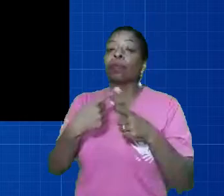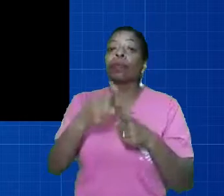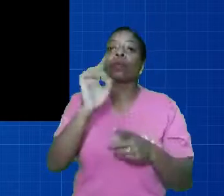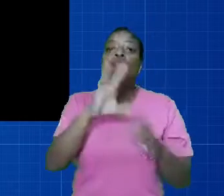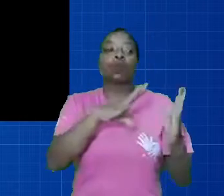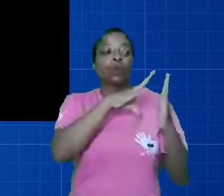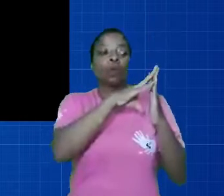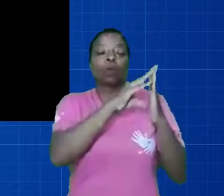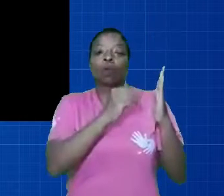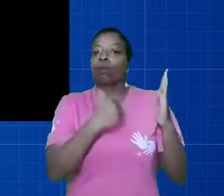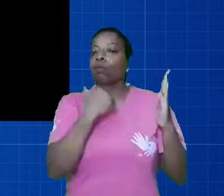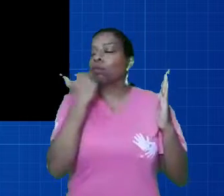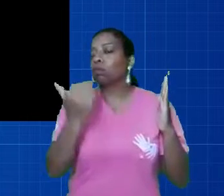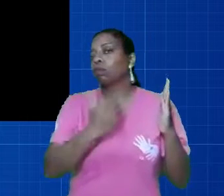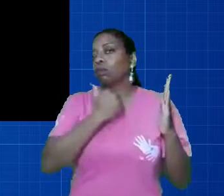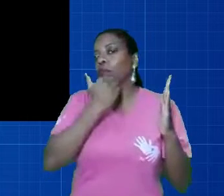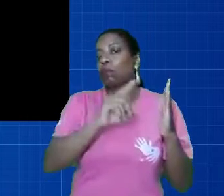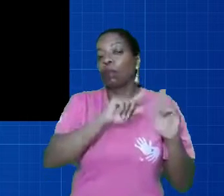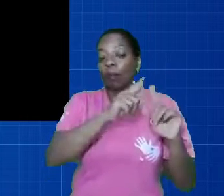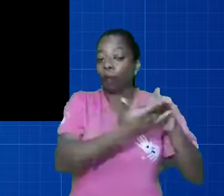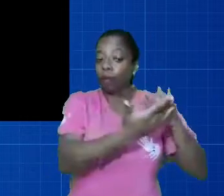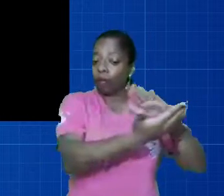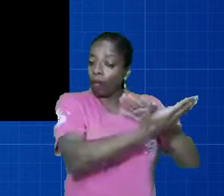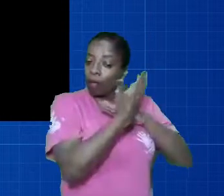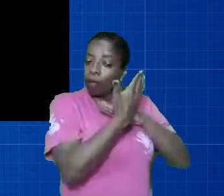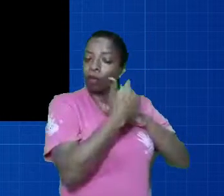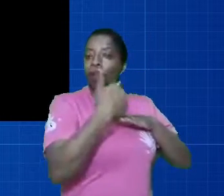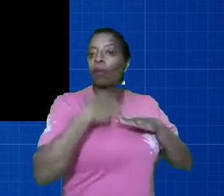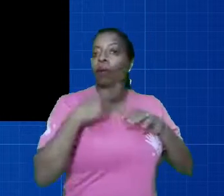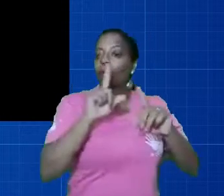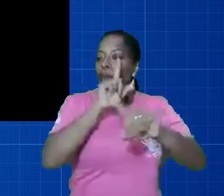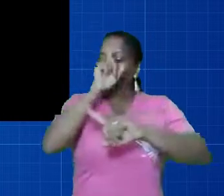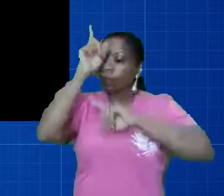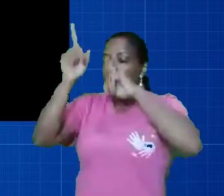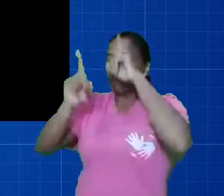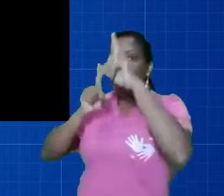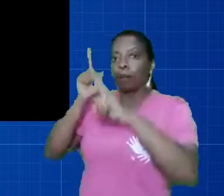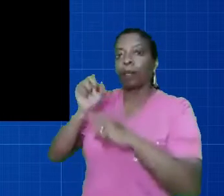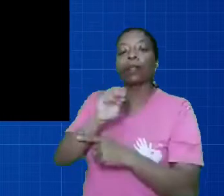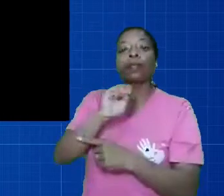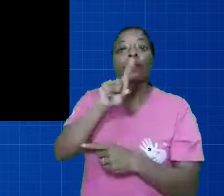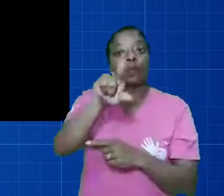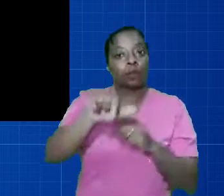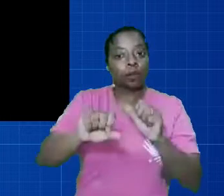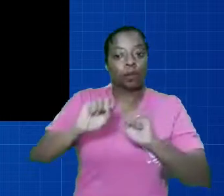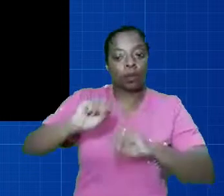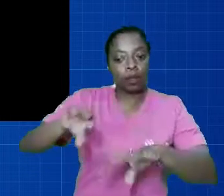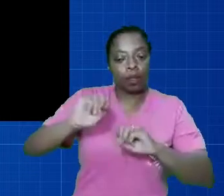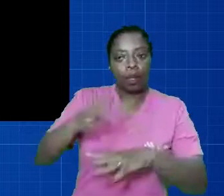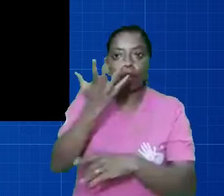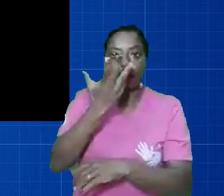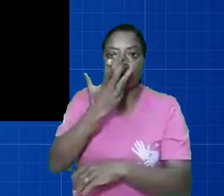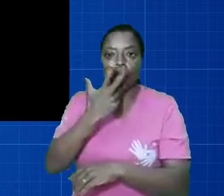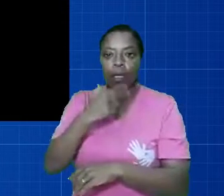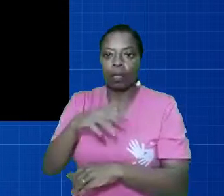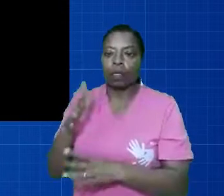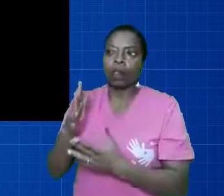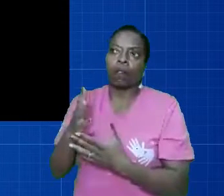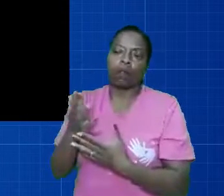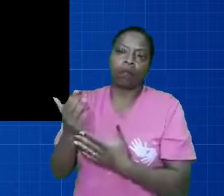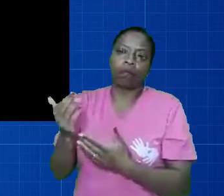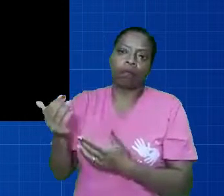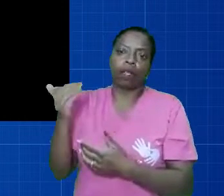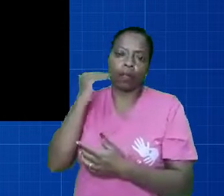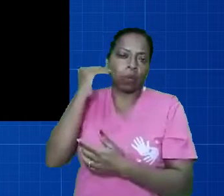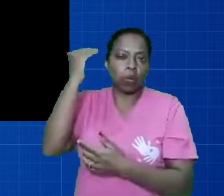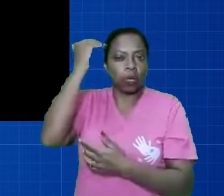mas para ajudar nesse momento de criação. Quem trabalha com crianças mais velhas já deve ter ouvido, né, a